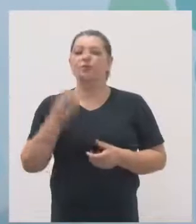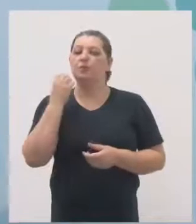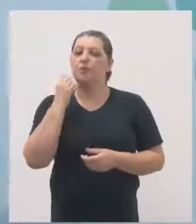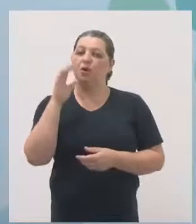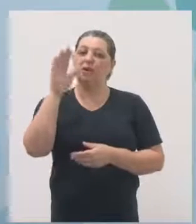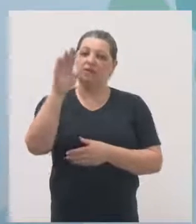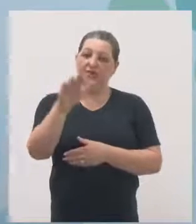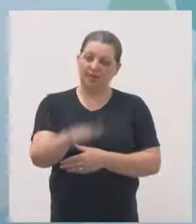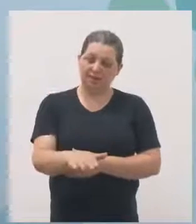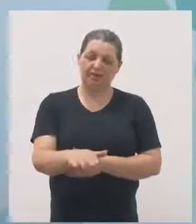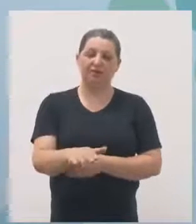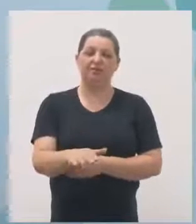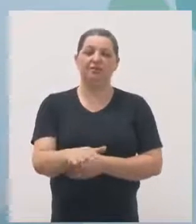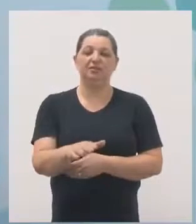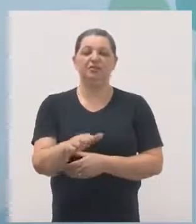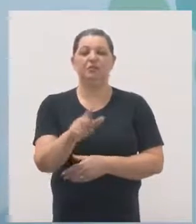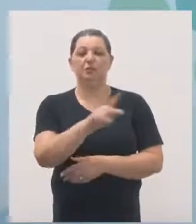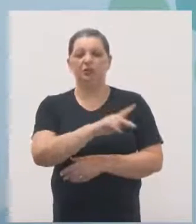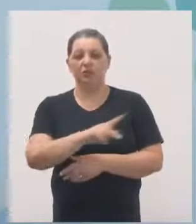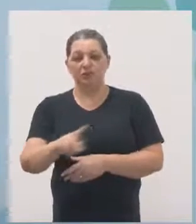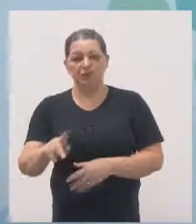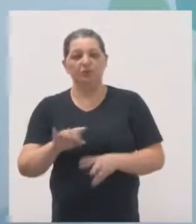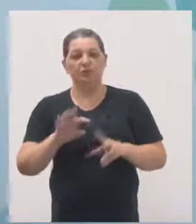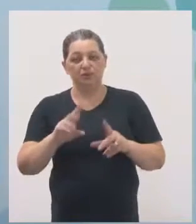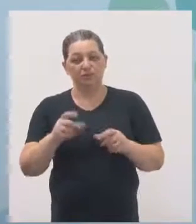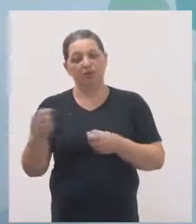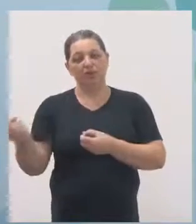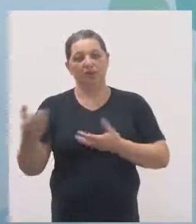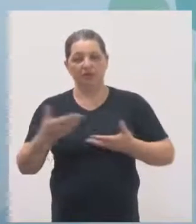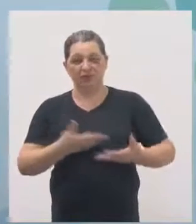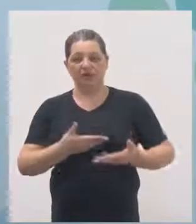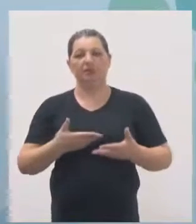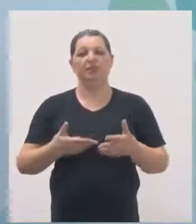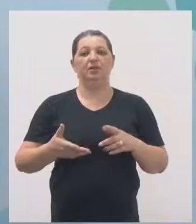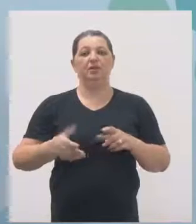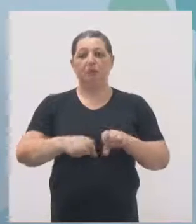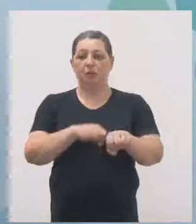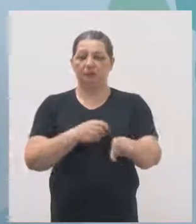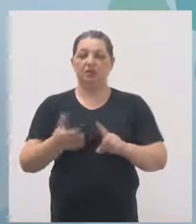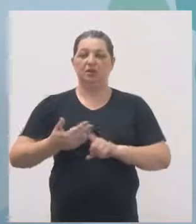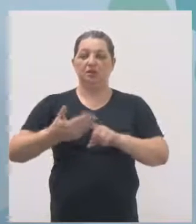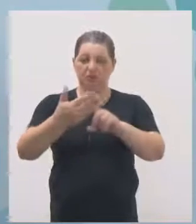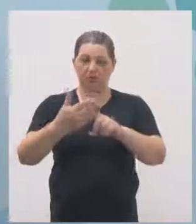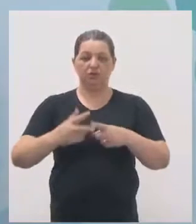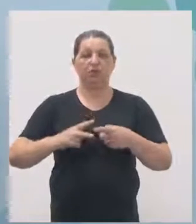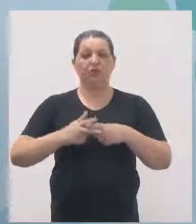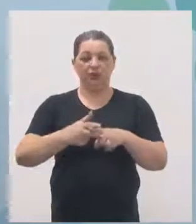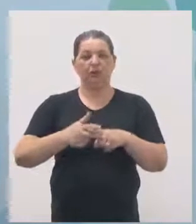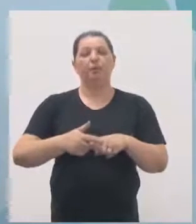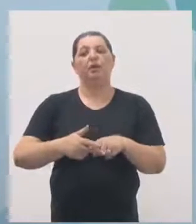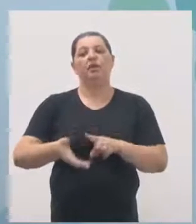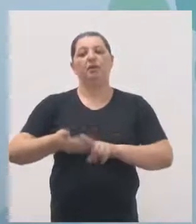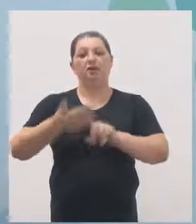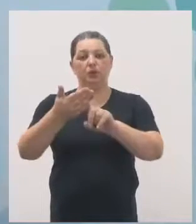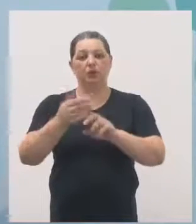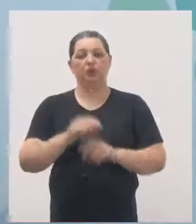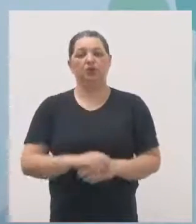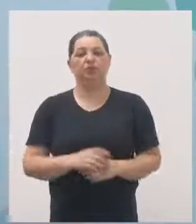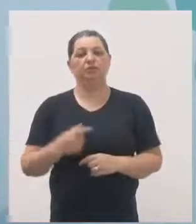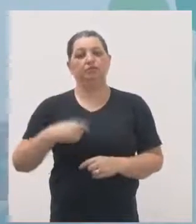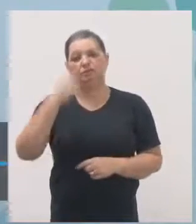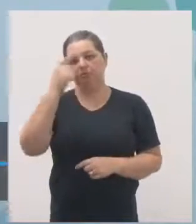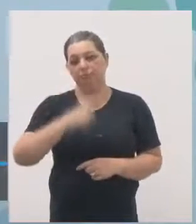Boa tarde, servidores, sejam todos bem-vindos a mais uma formação de tecnologia, né, das ferramentas tecnológicas. Eu, Ana